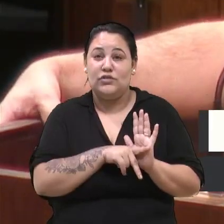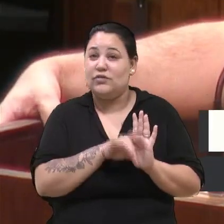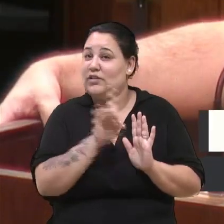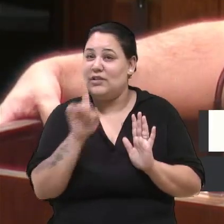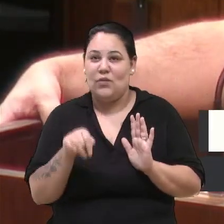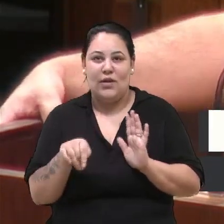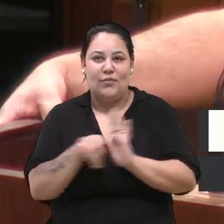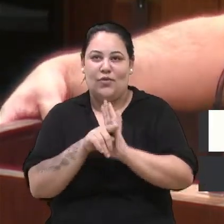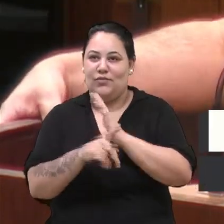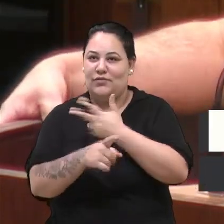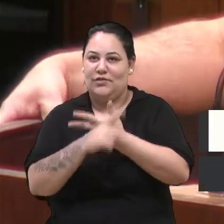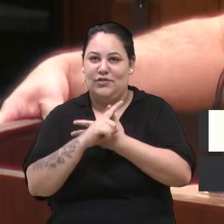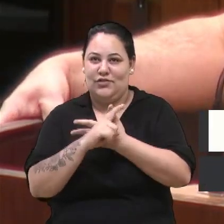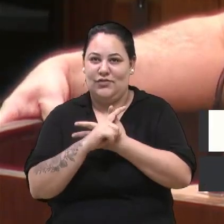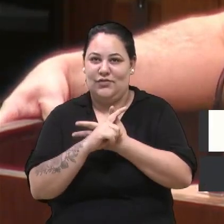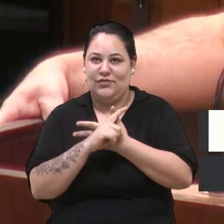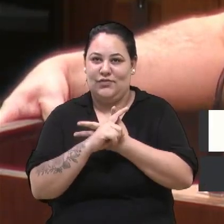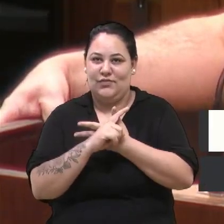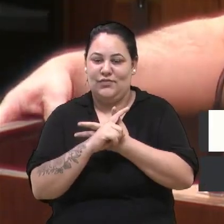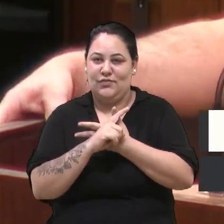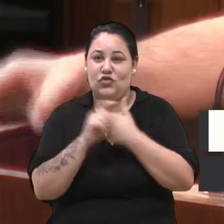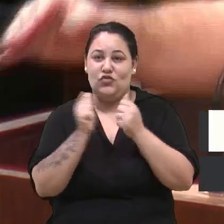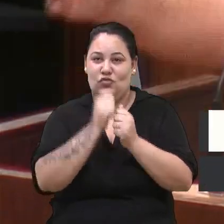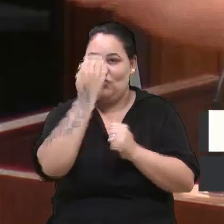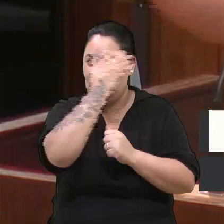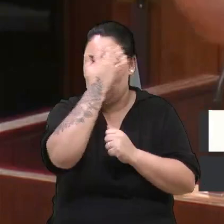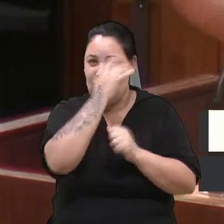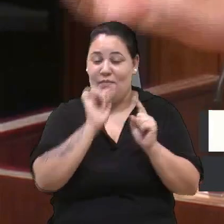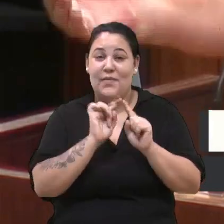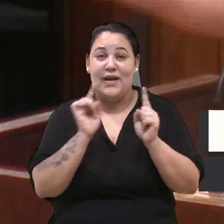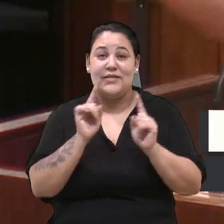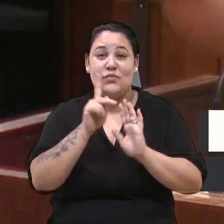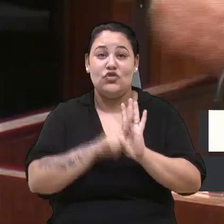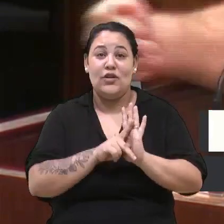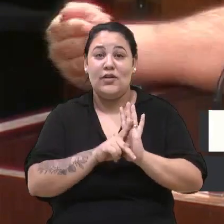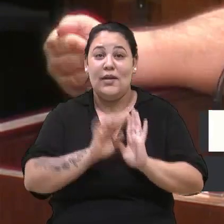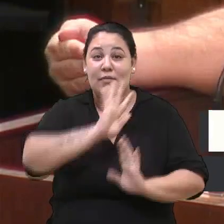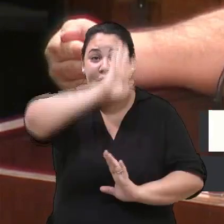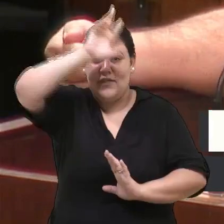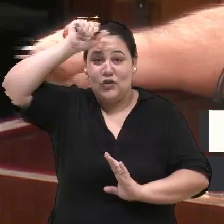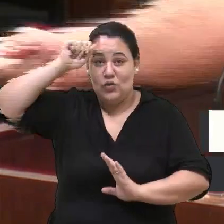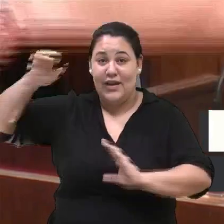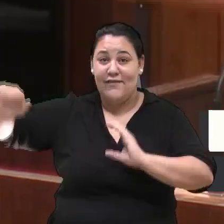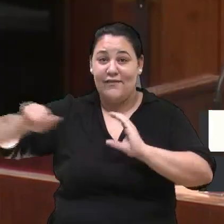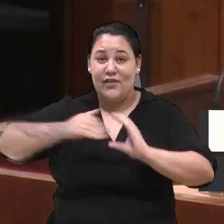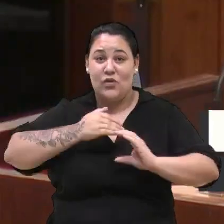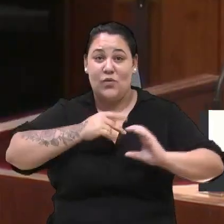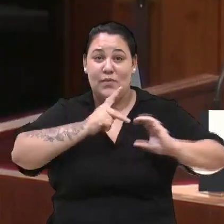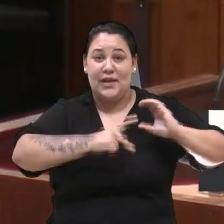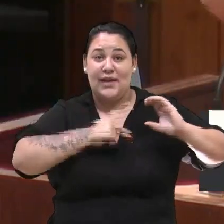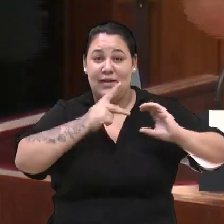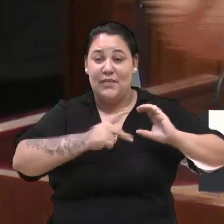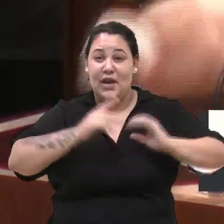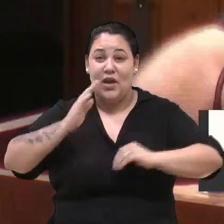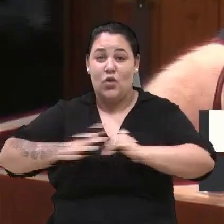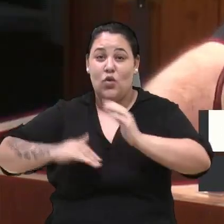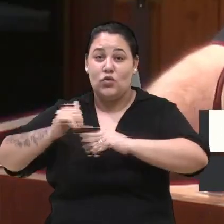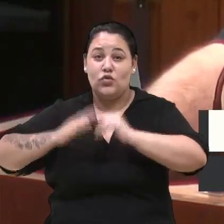do prefeito, mas ele é um projeto que a prefeitura mandou para a Câmara, que foi construído junto com a